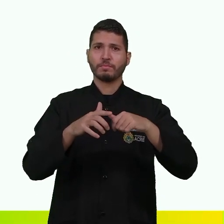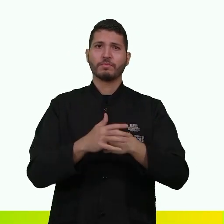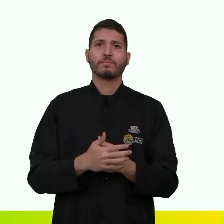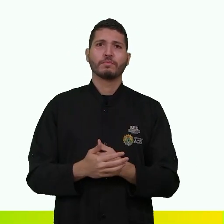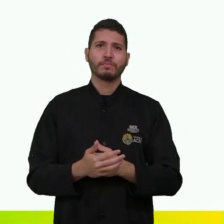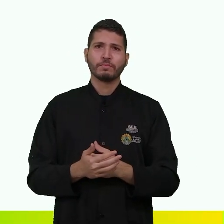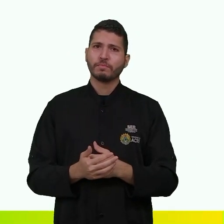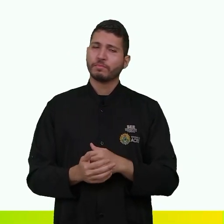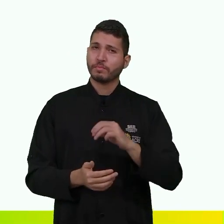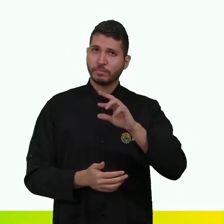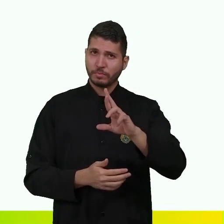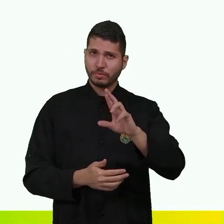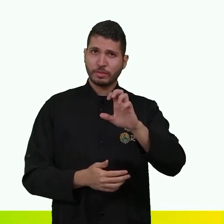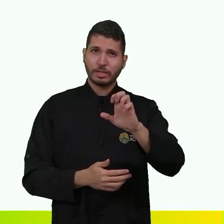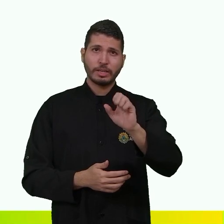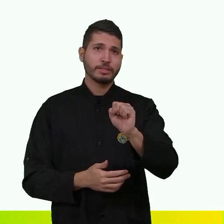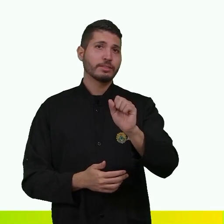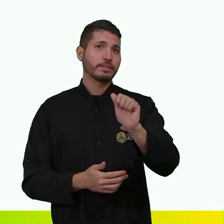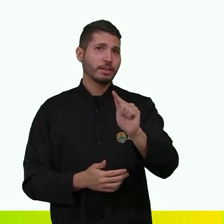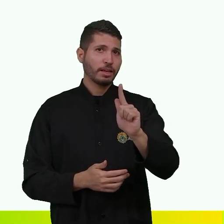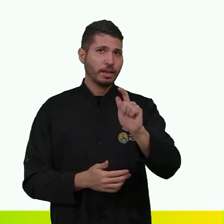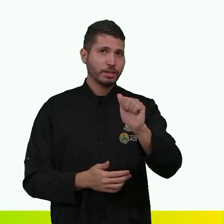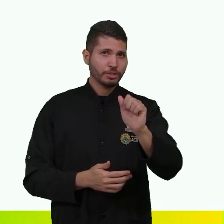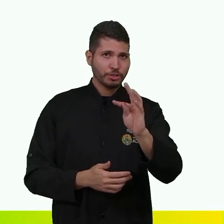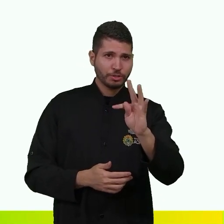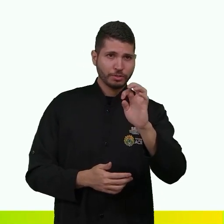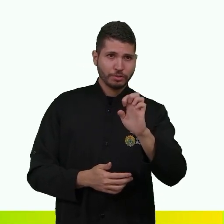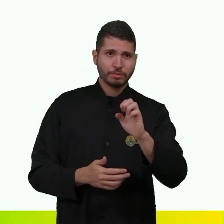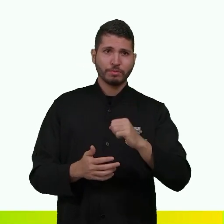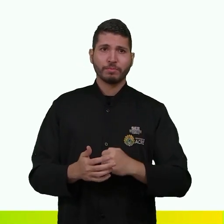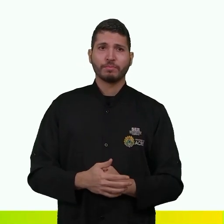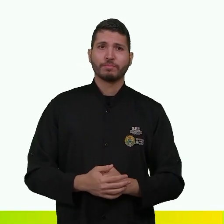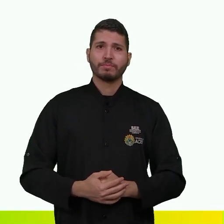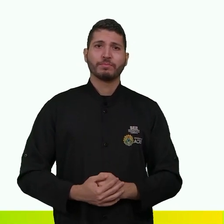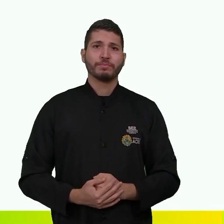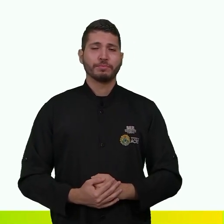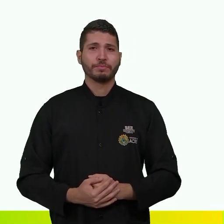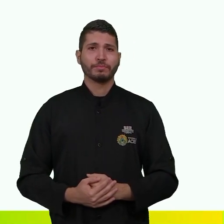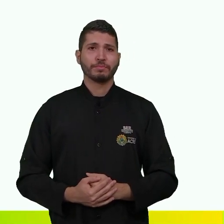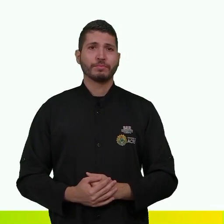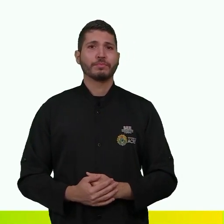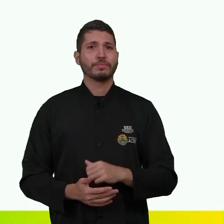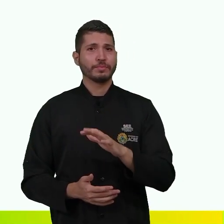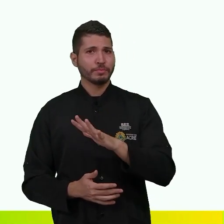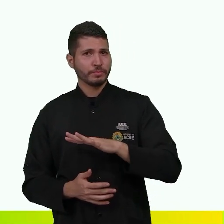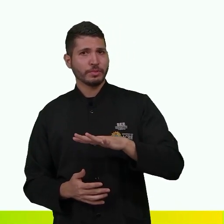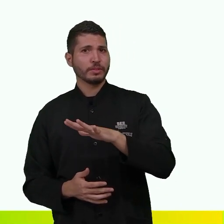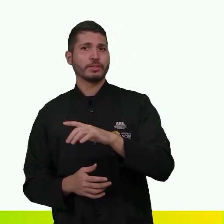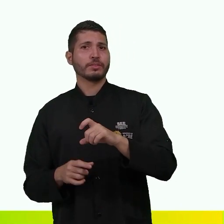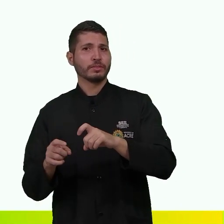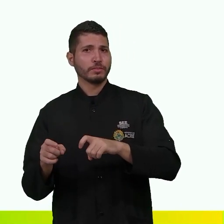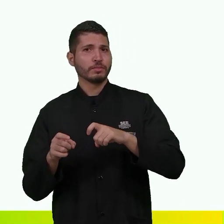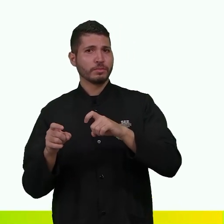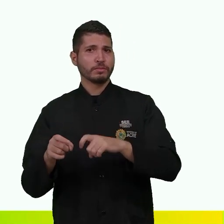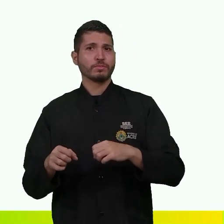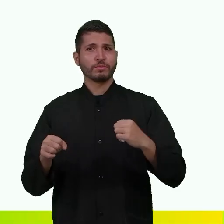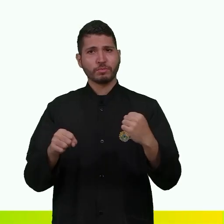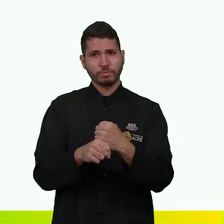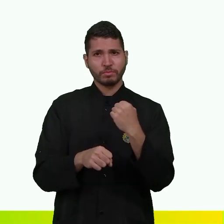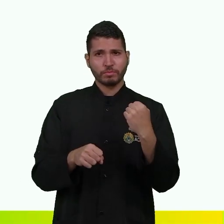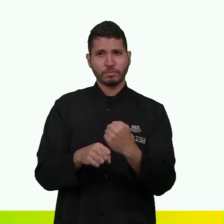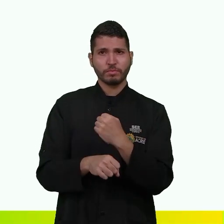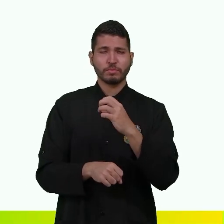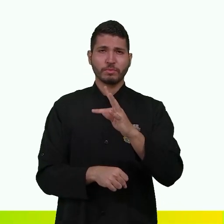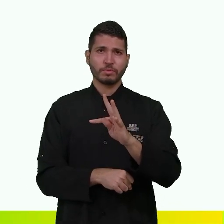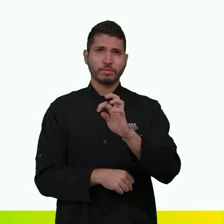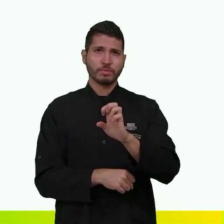análogas à escravidão, destacando a persistência dessa violação em setores como agricultura, construção civil e têxtil.